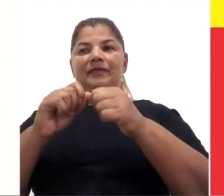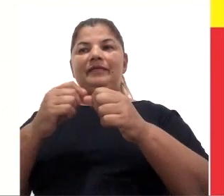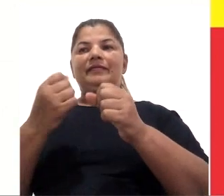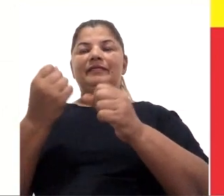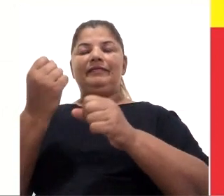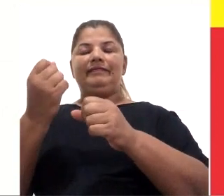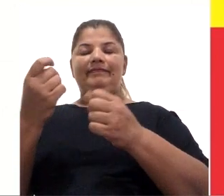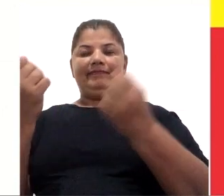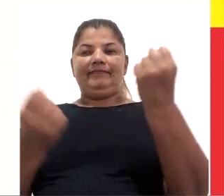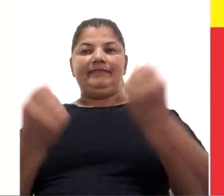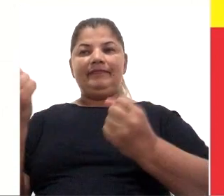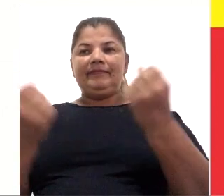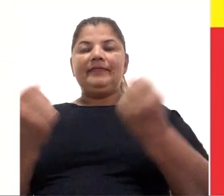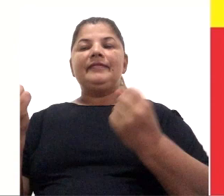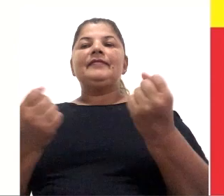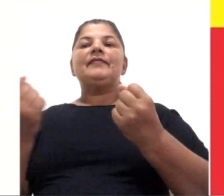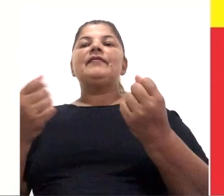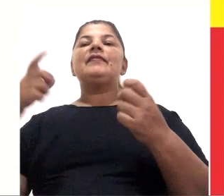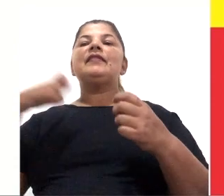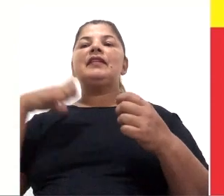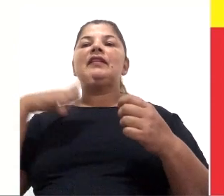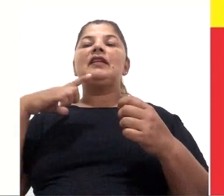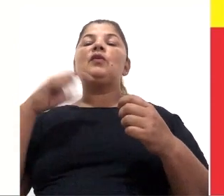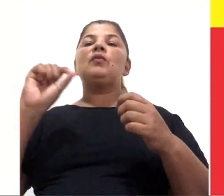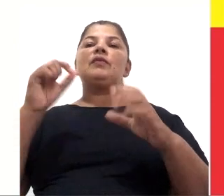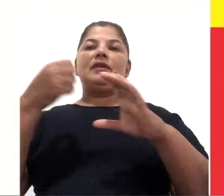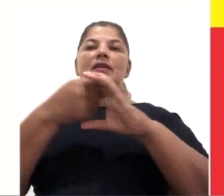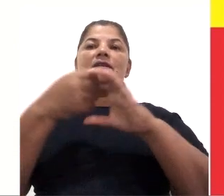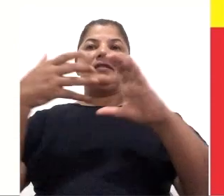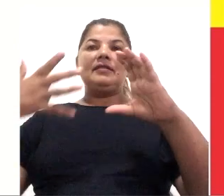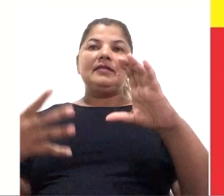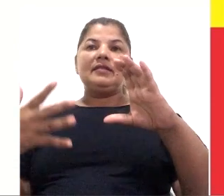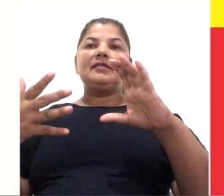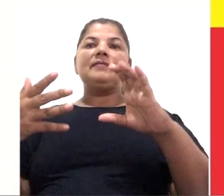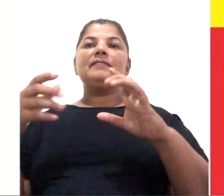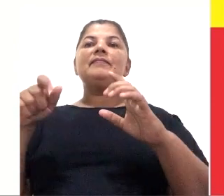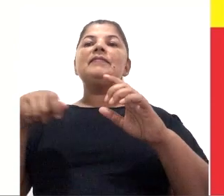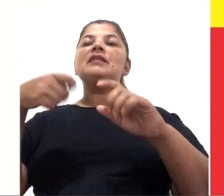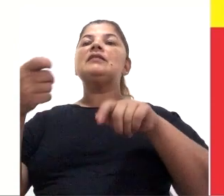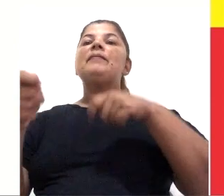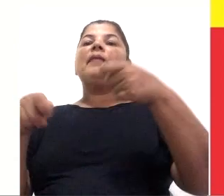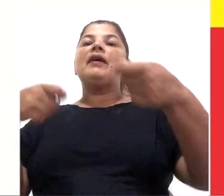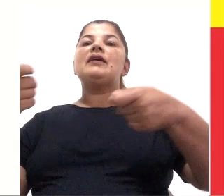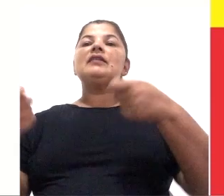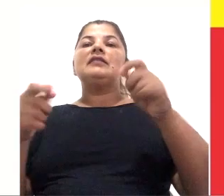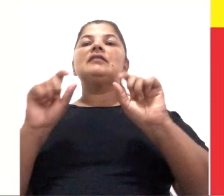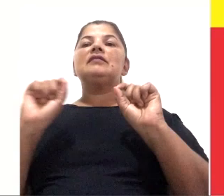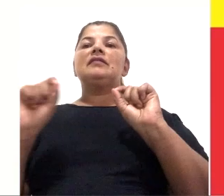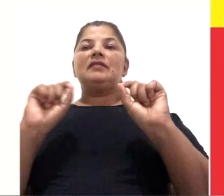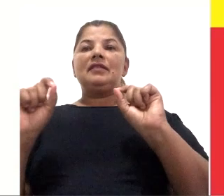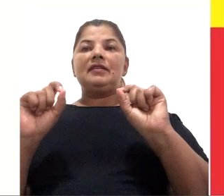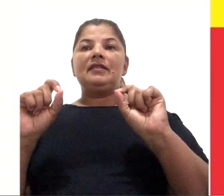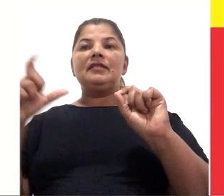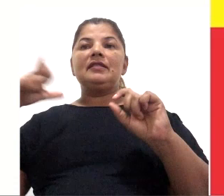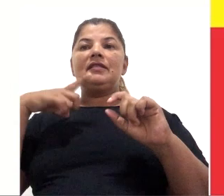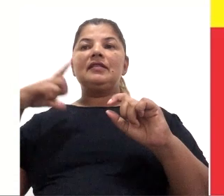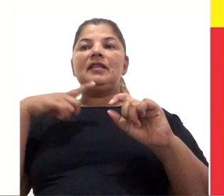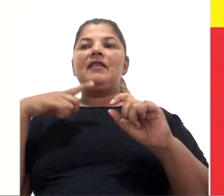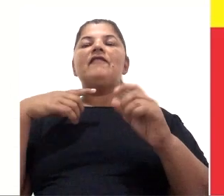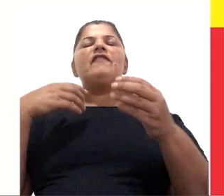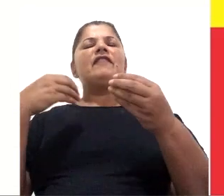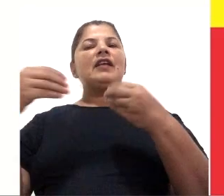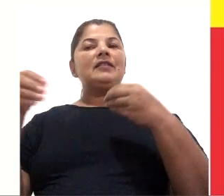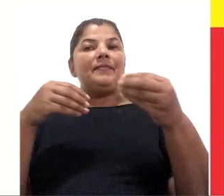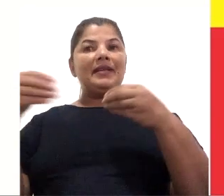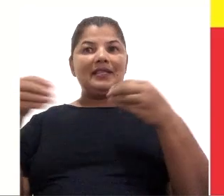Eu separei aí, né, 5 itens que a gente vai vendo que tem as características principais aí do Taylorismo, tá? Então a gente vai